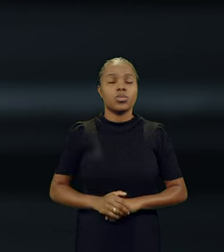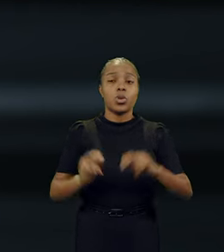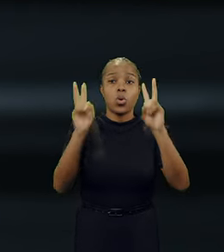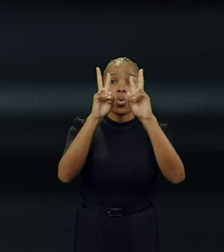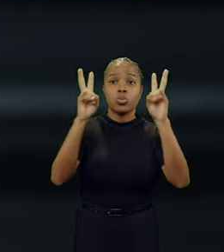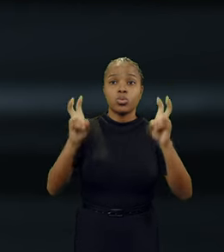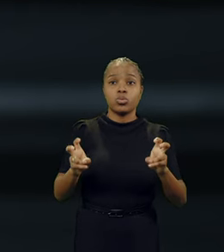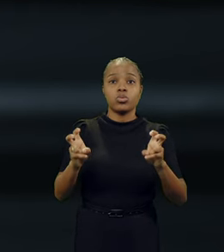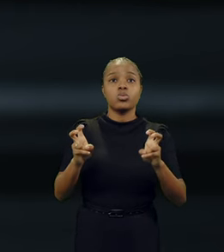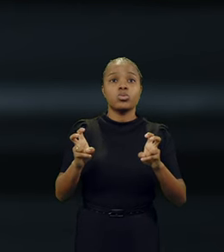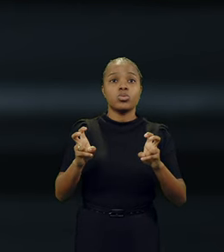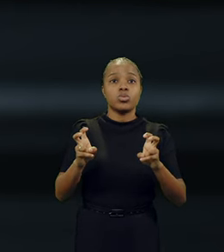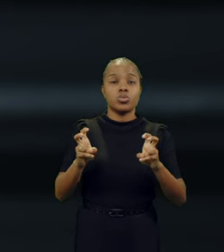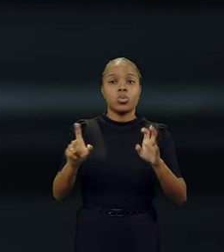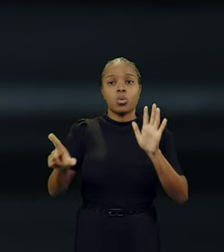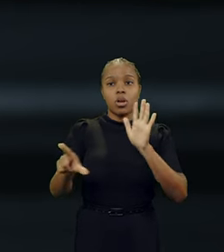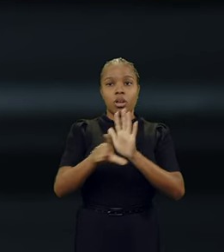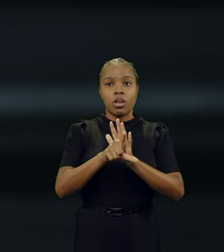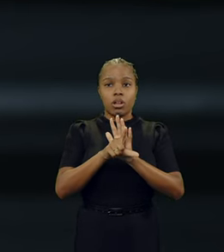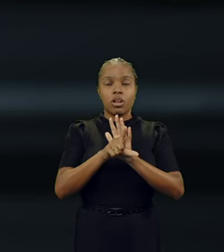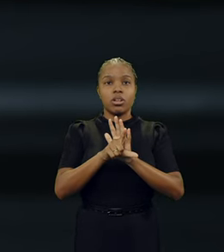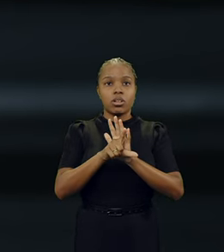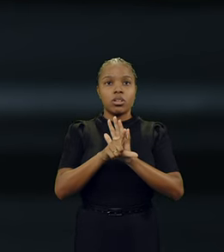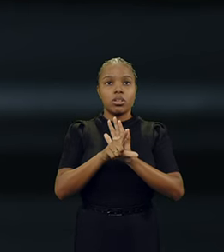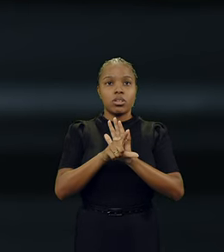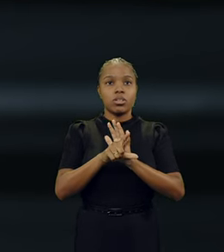sobre a lei.